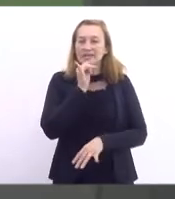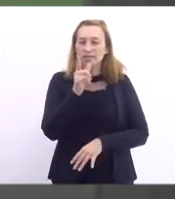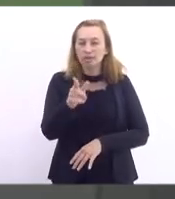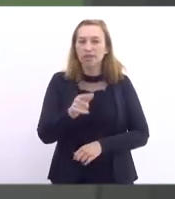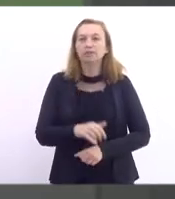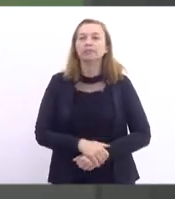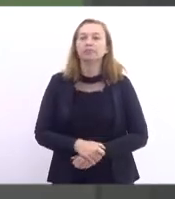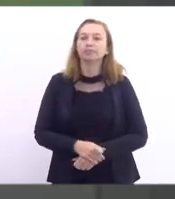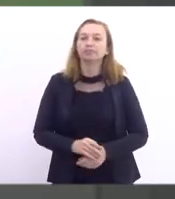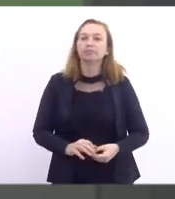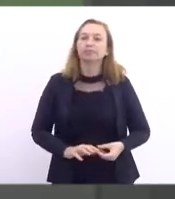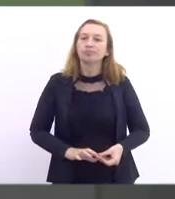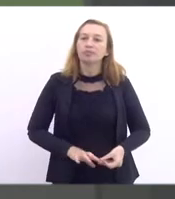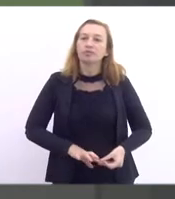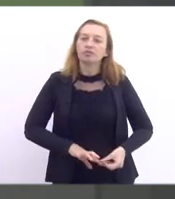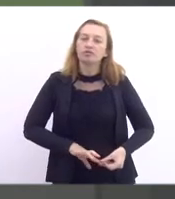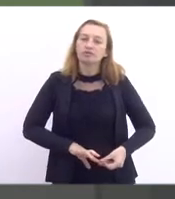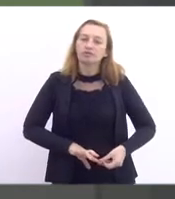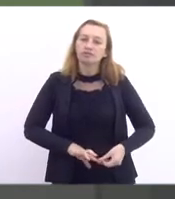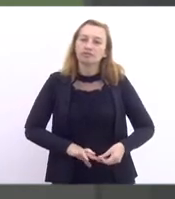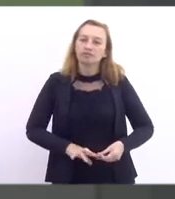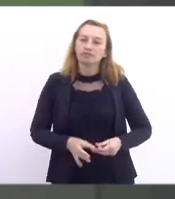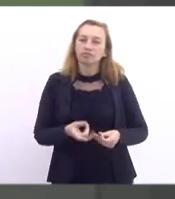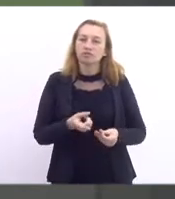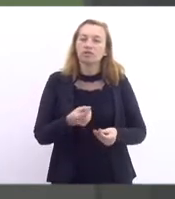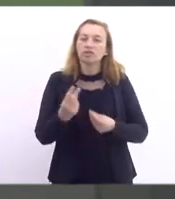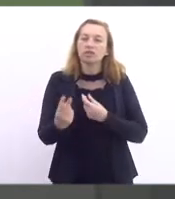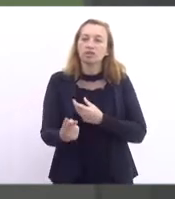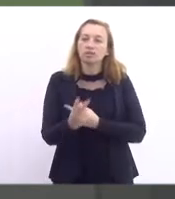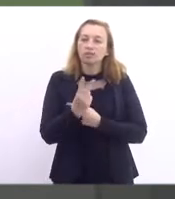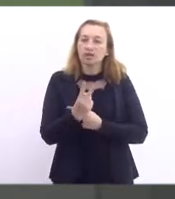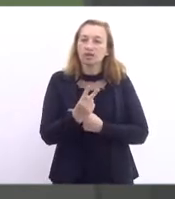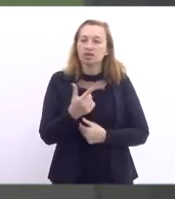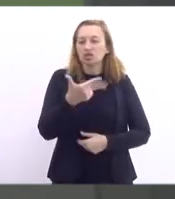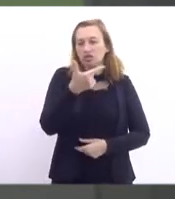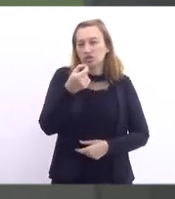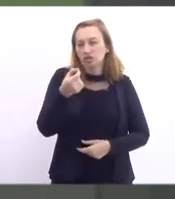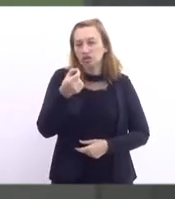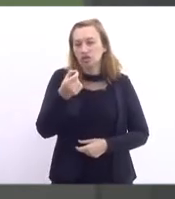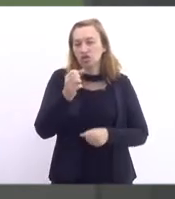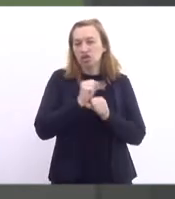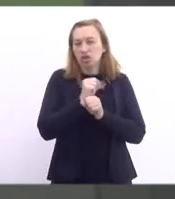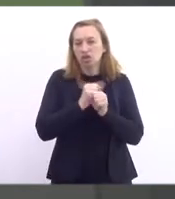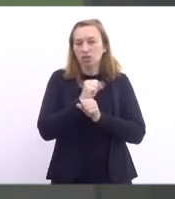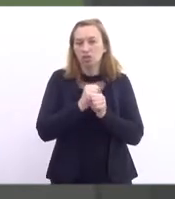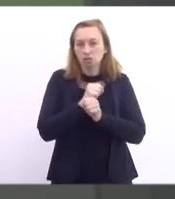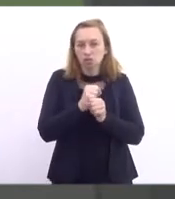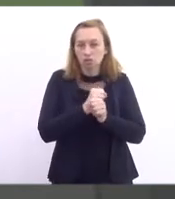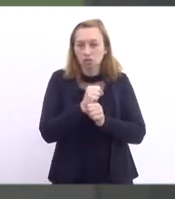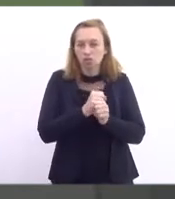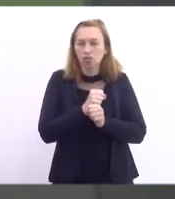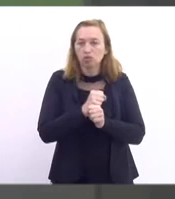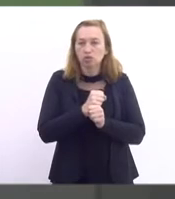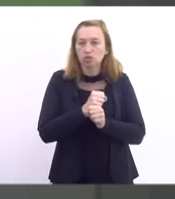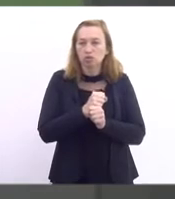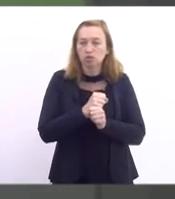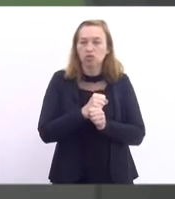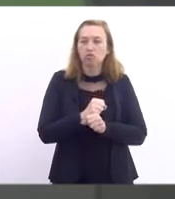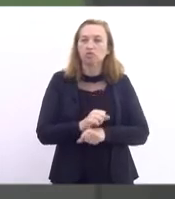é pegar um empréstimo de 20 anos o financiamento de 20 anos para